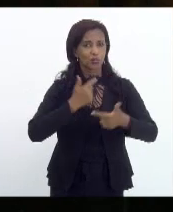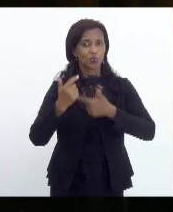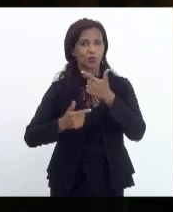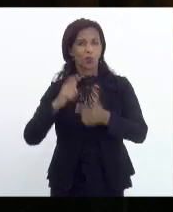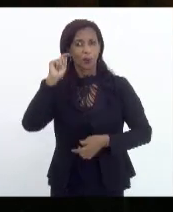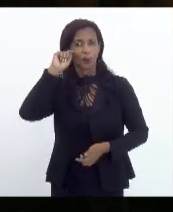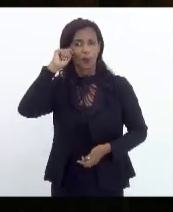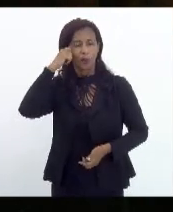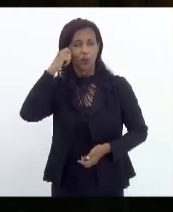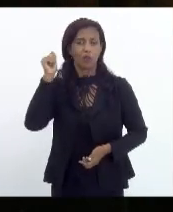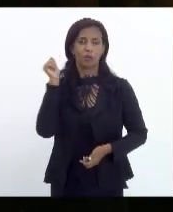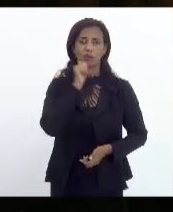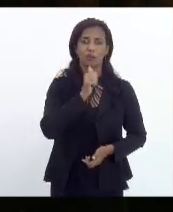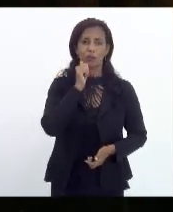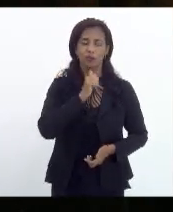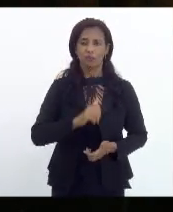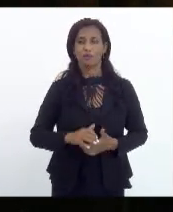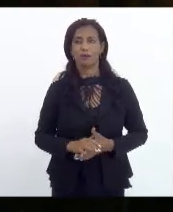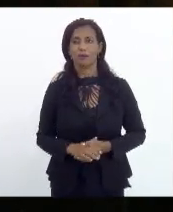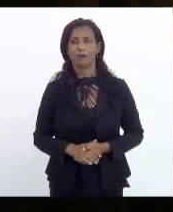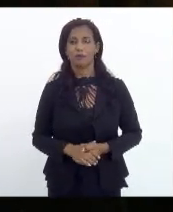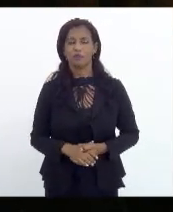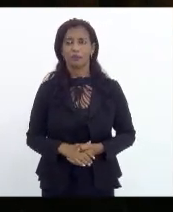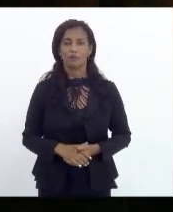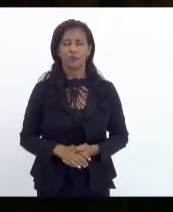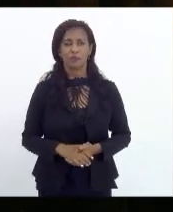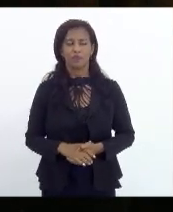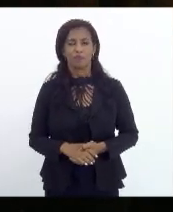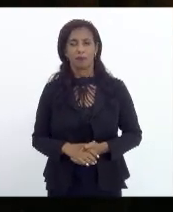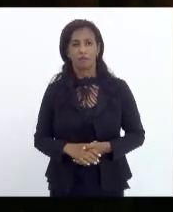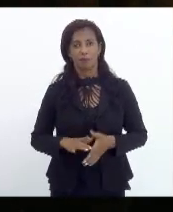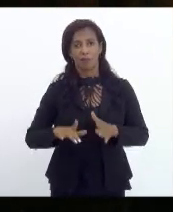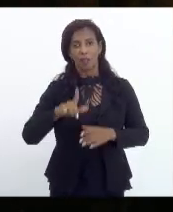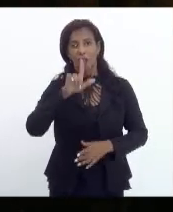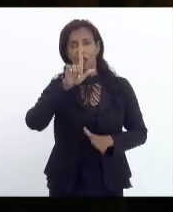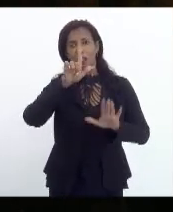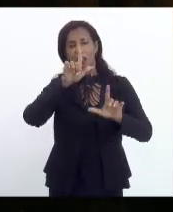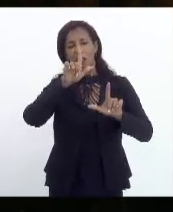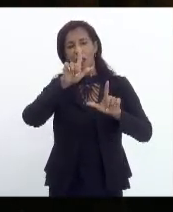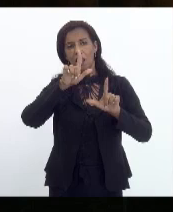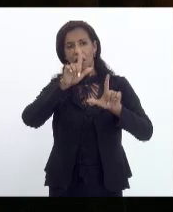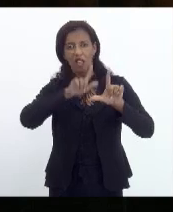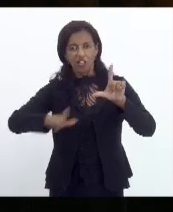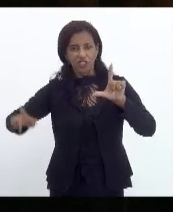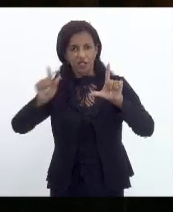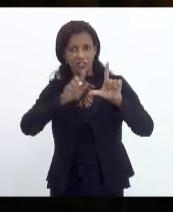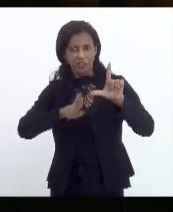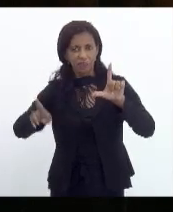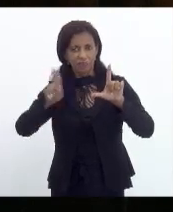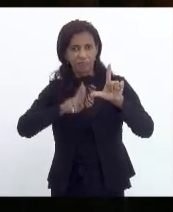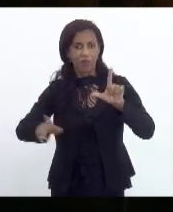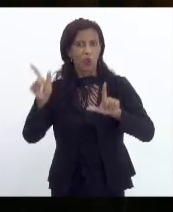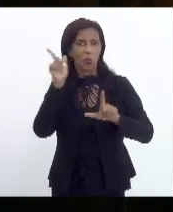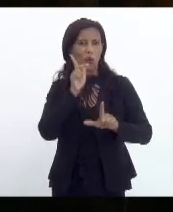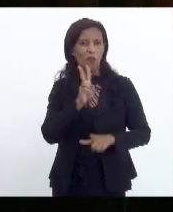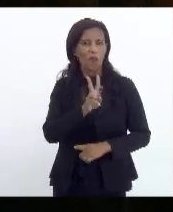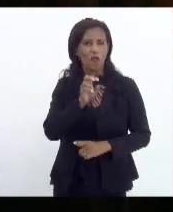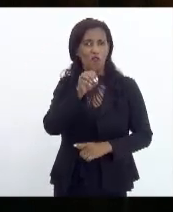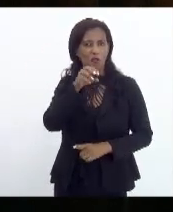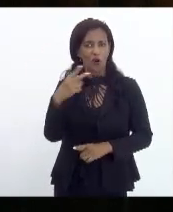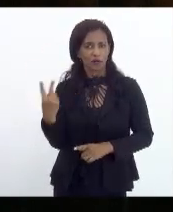de negros e de mulheres as legendas que mais conseguirem votos em candidatos